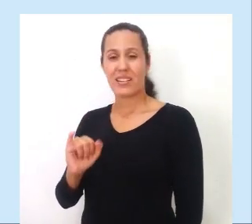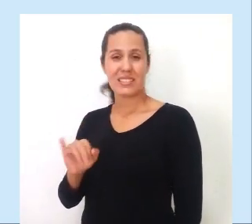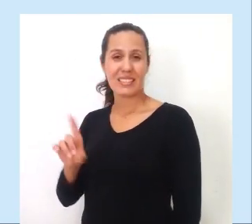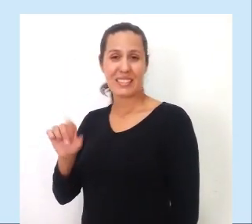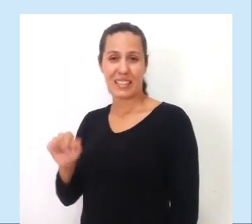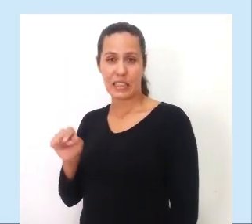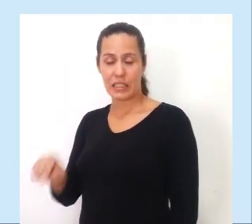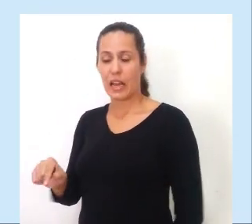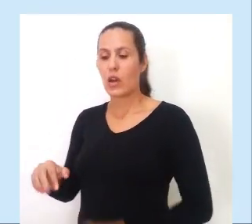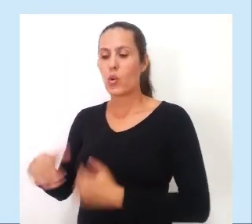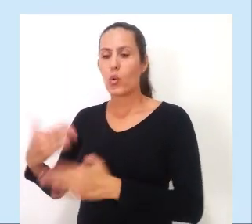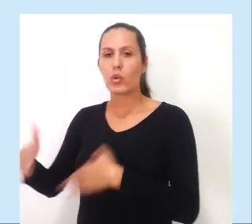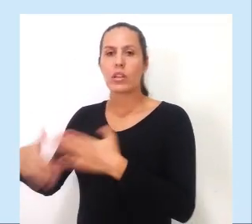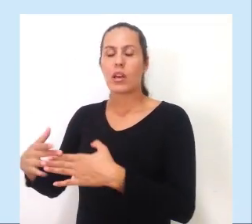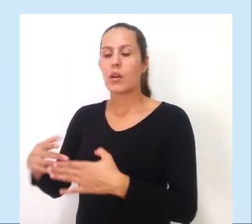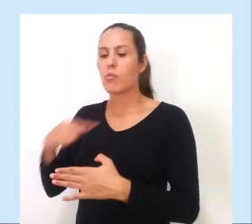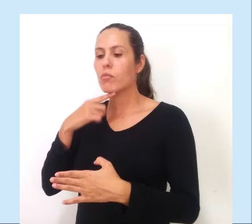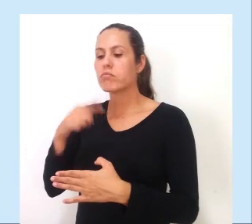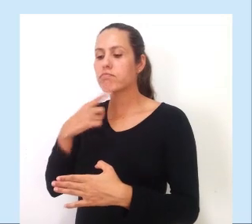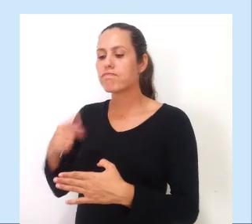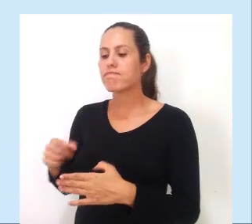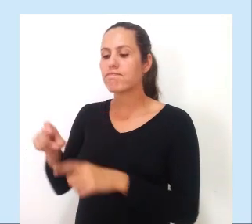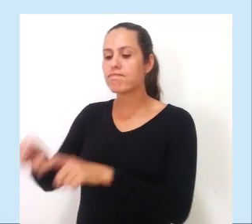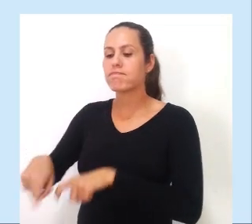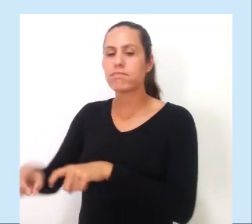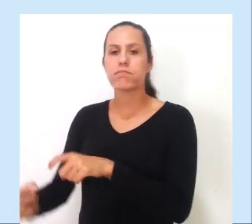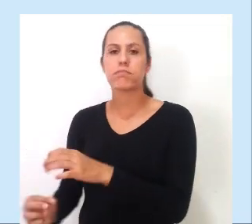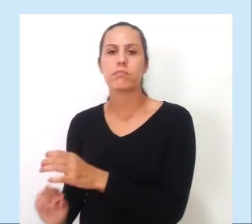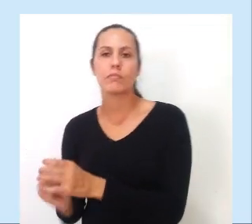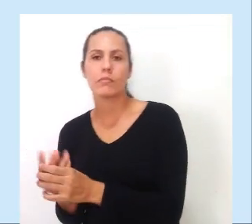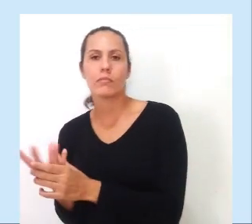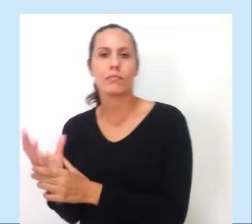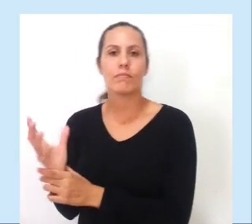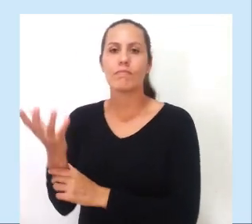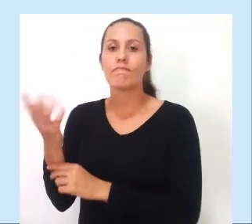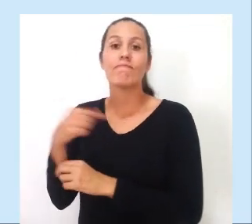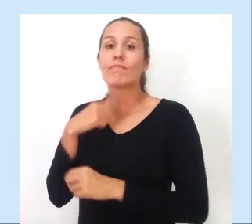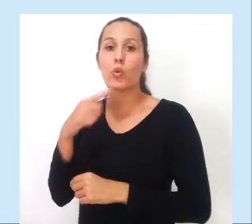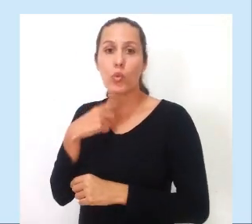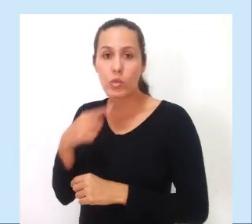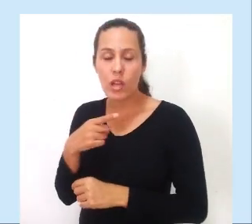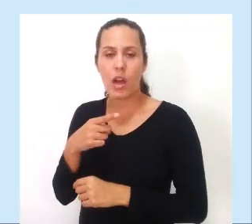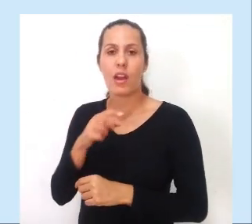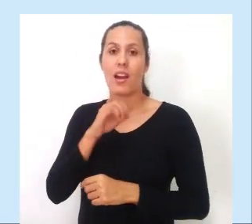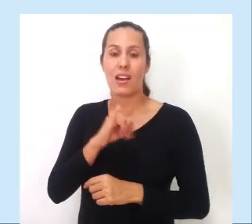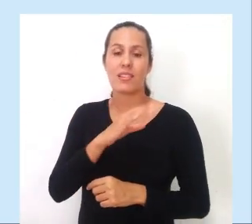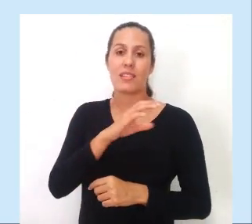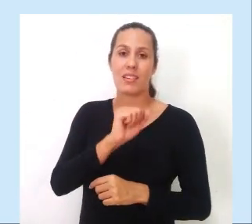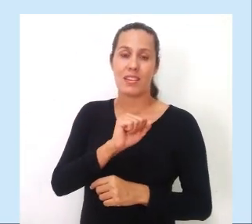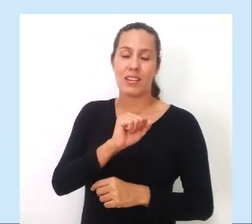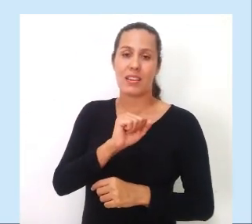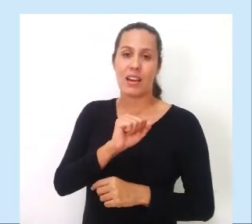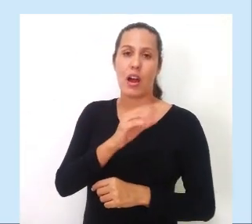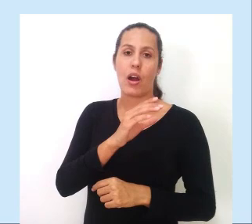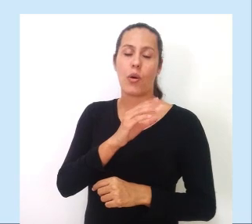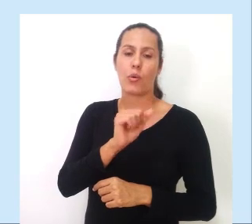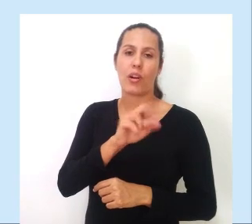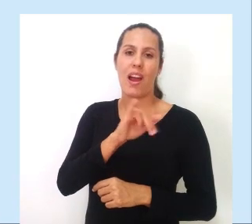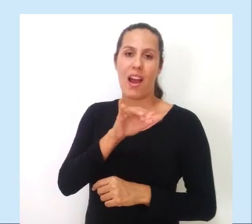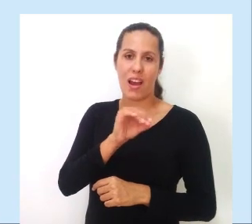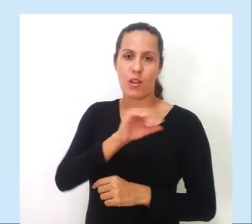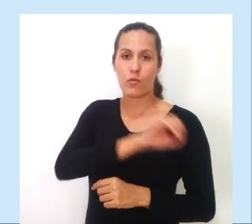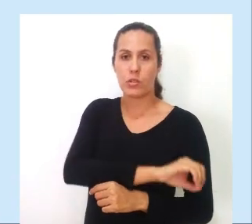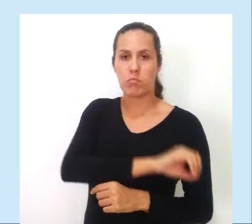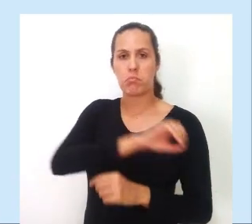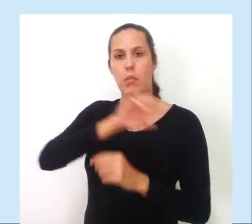vai nascer por causa da acidez da terra. Então, a partir do momento que você coloca o calcário, ou seja, o